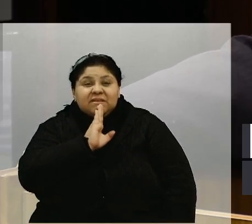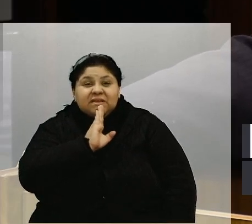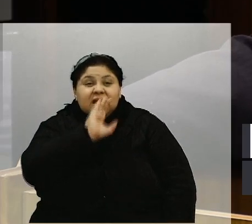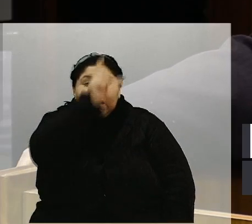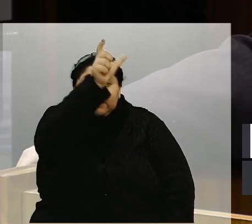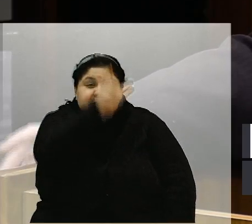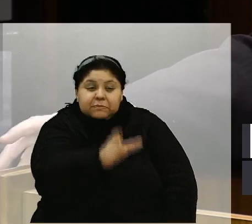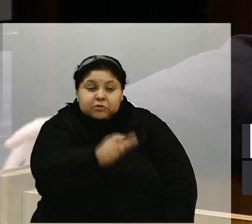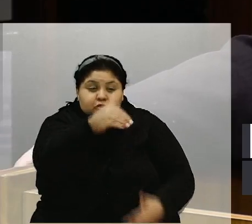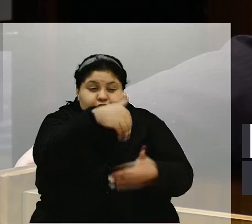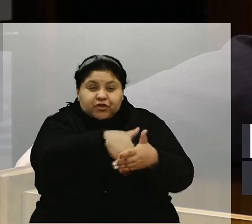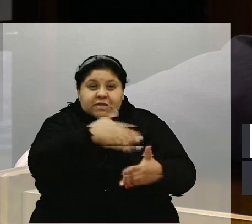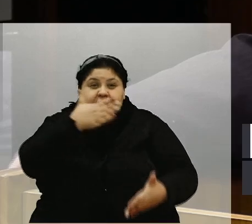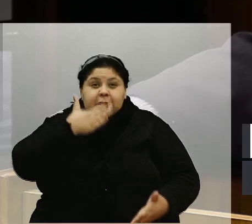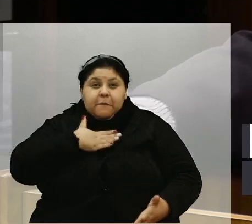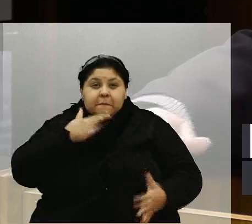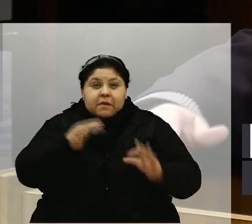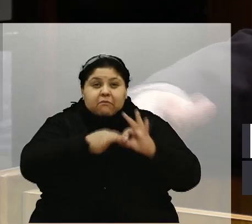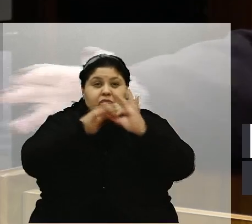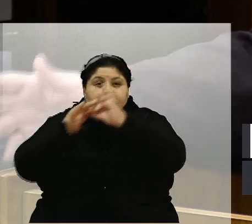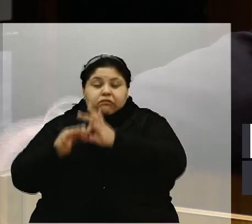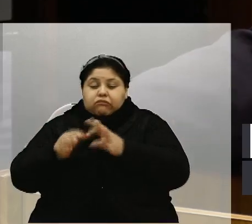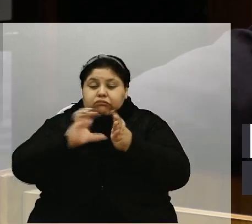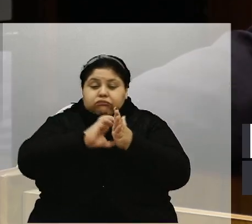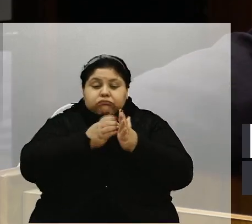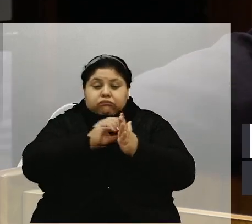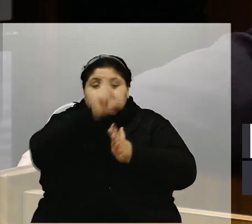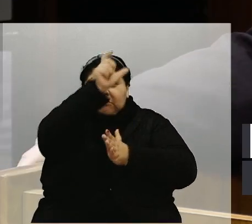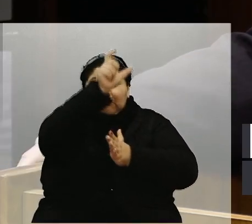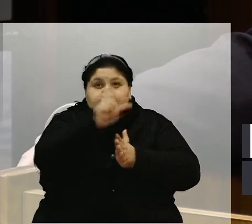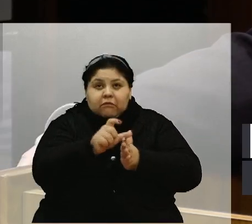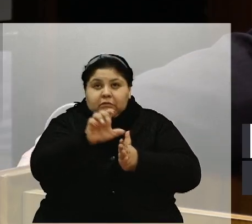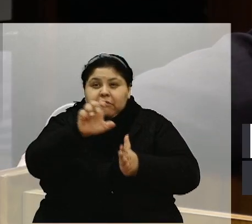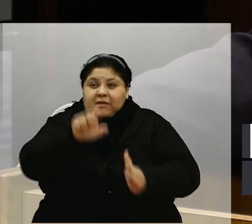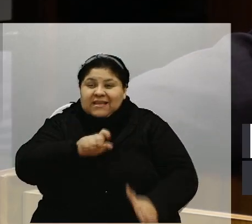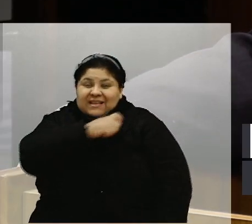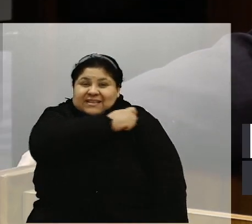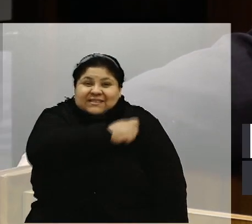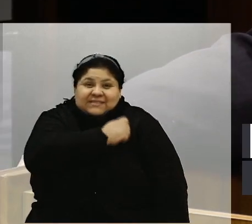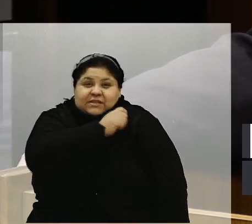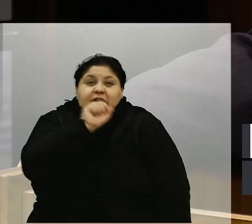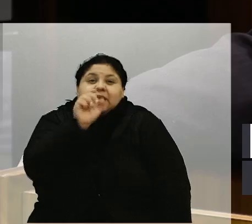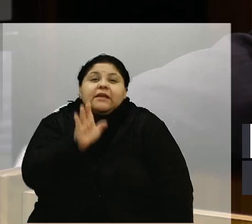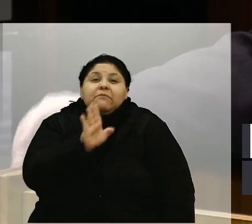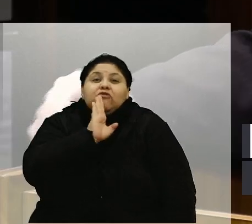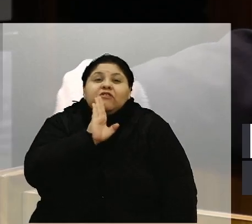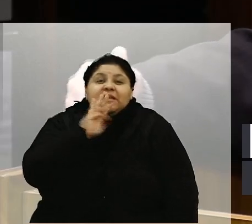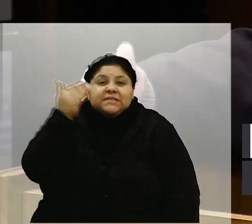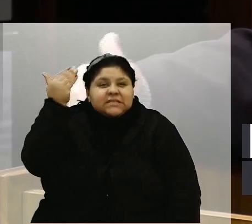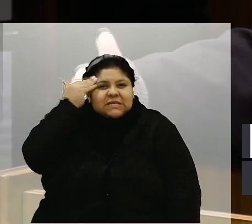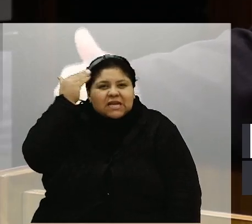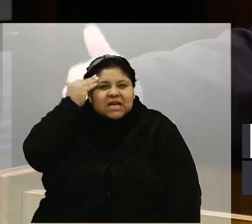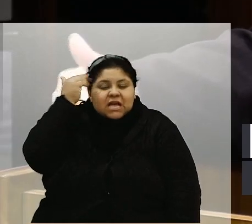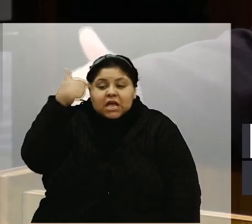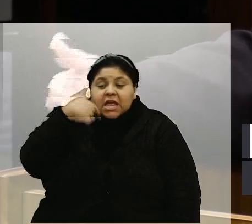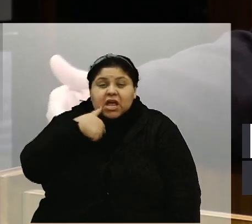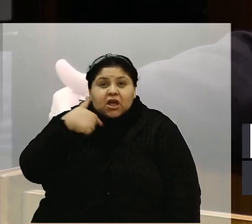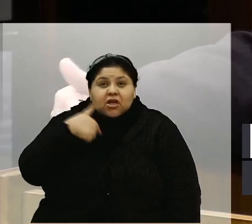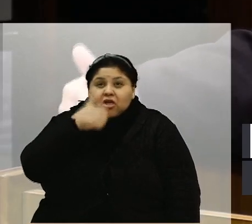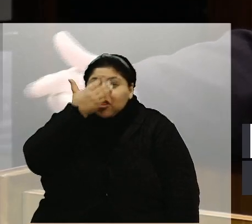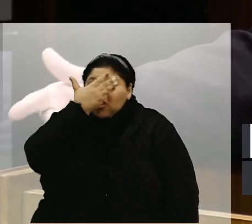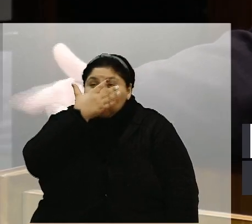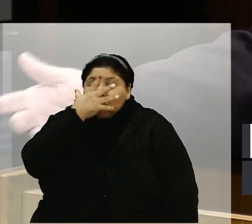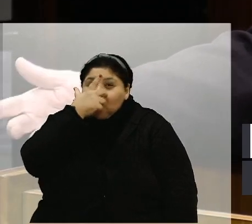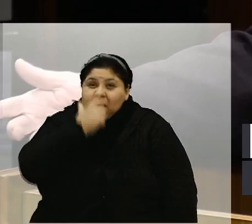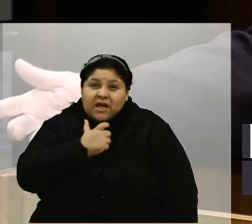eleitores, meus filiados do meu partido, enfim, as pessoas, meus ex-alunos, todo mundo que me conhece sabe que eu não acho